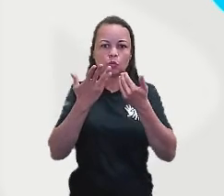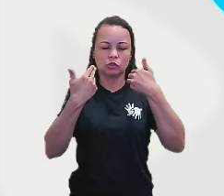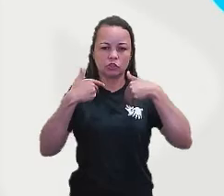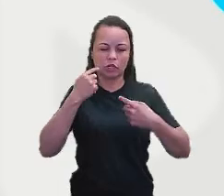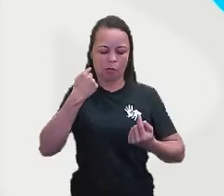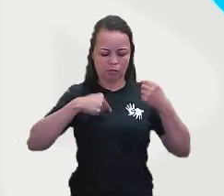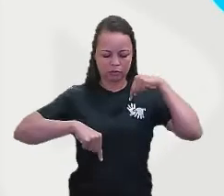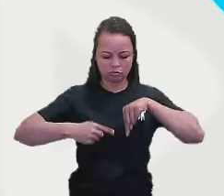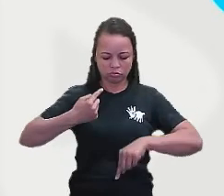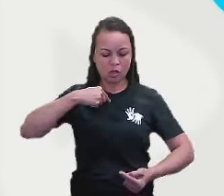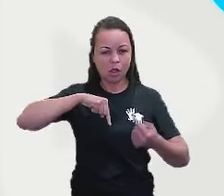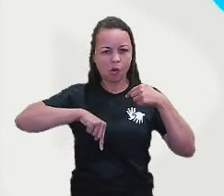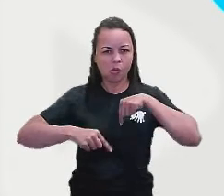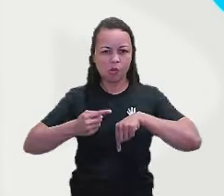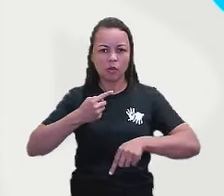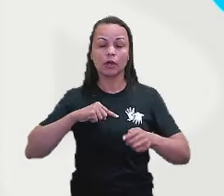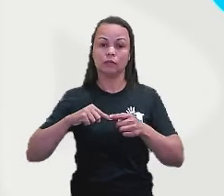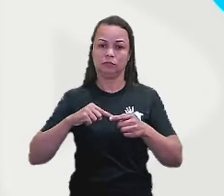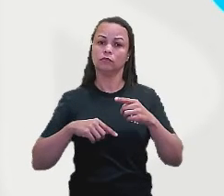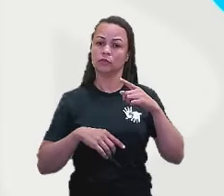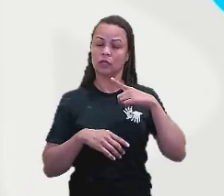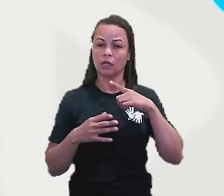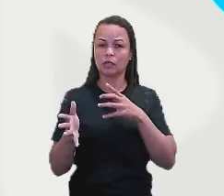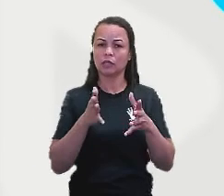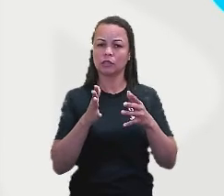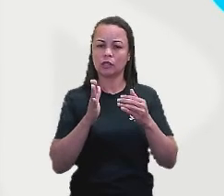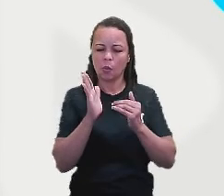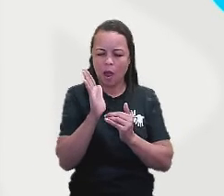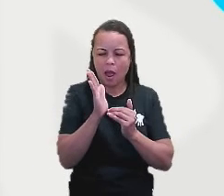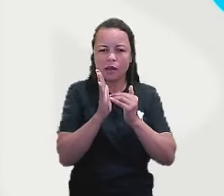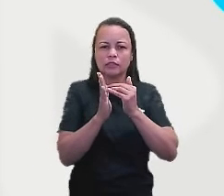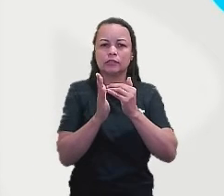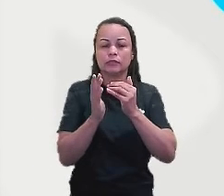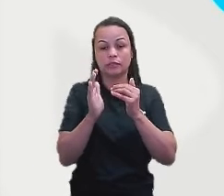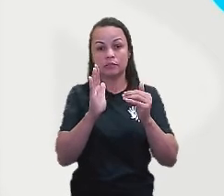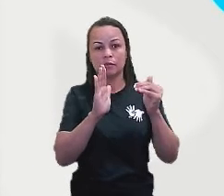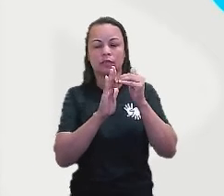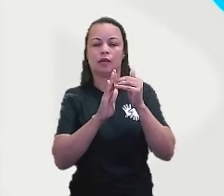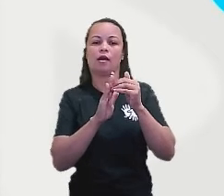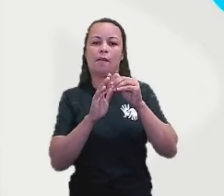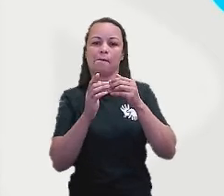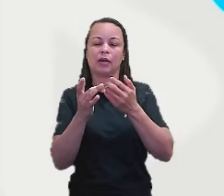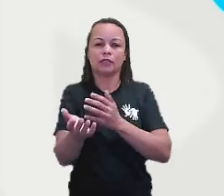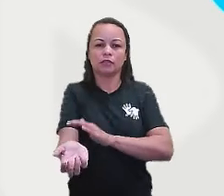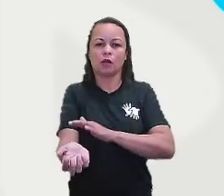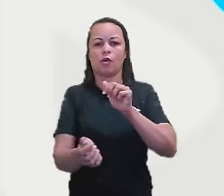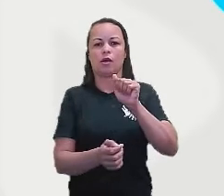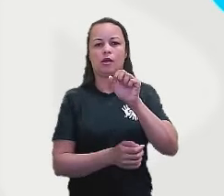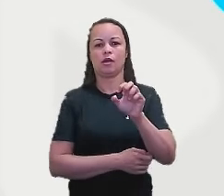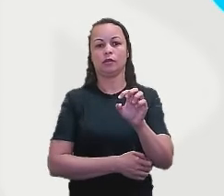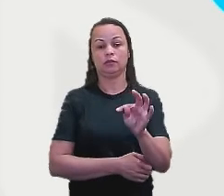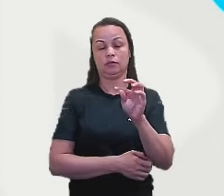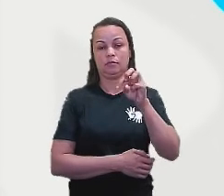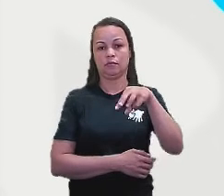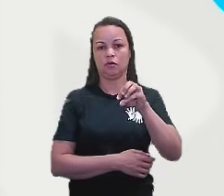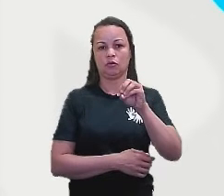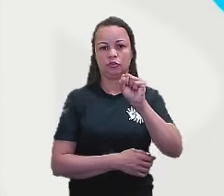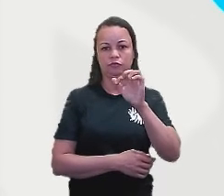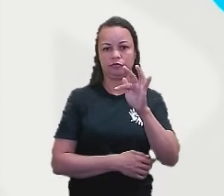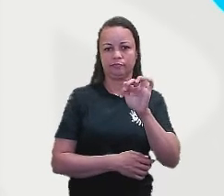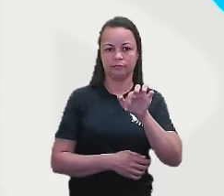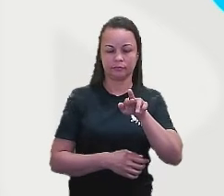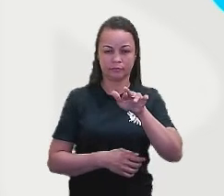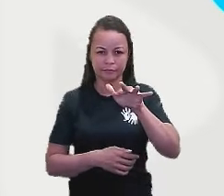encontra-se normalmente em um pouco acima da pressão atmosférica, sendo a diferença de